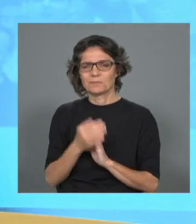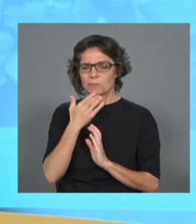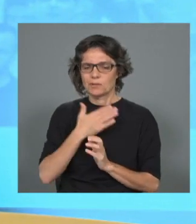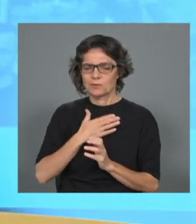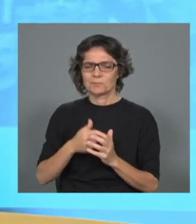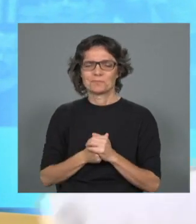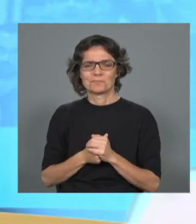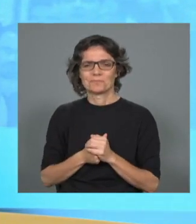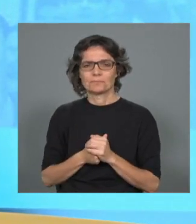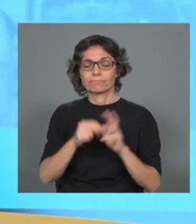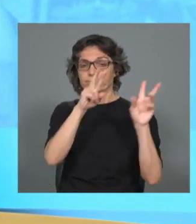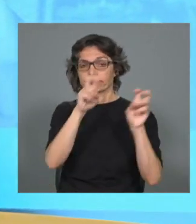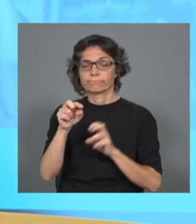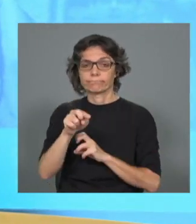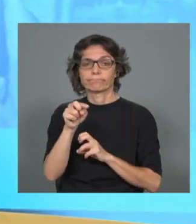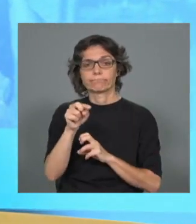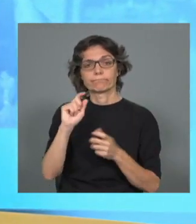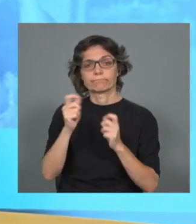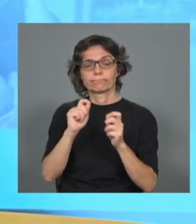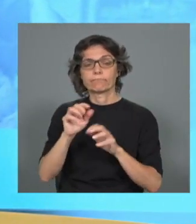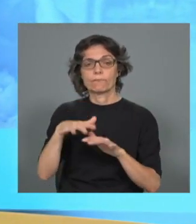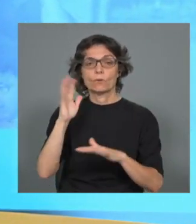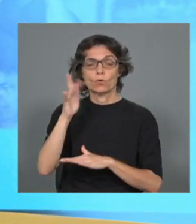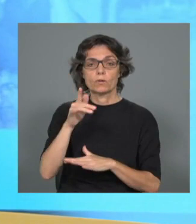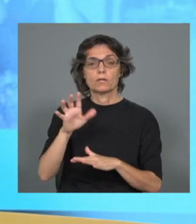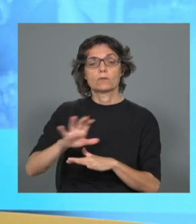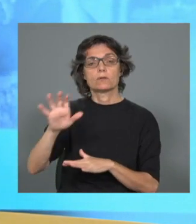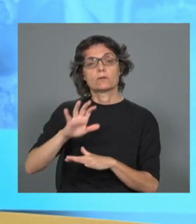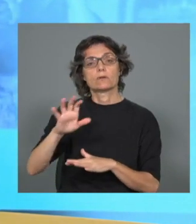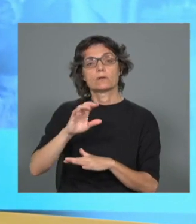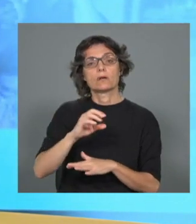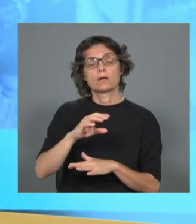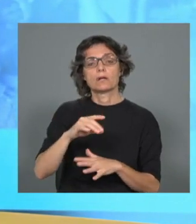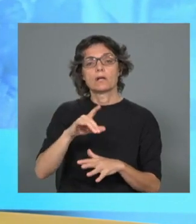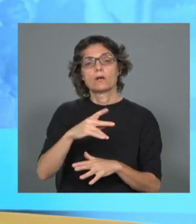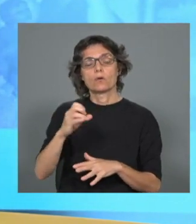eu. Temas em debate no Congresso Nacional da LOC, a marcar o